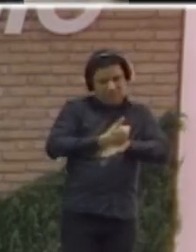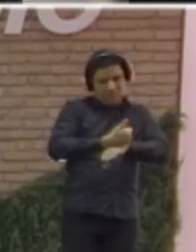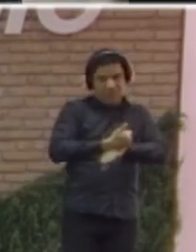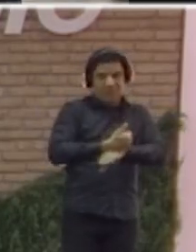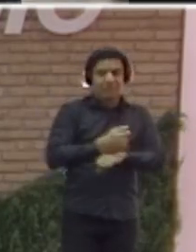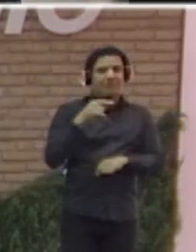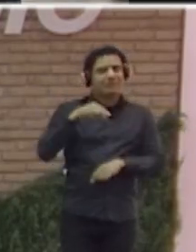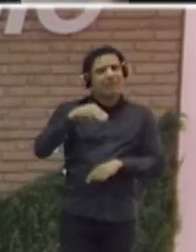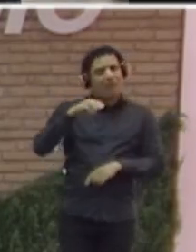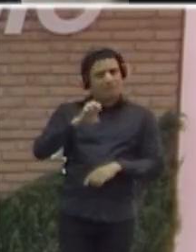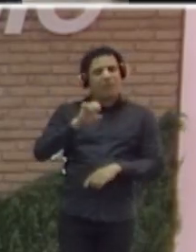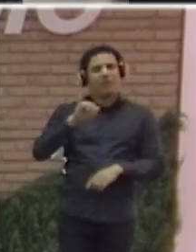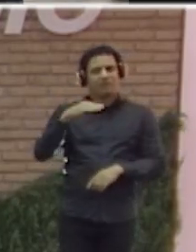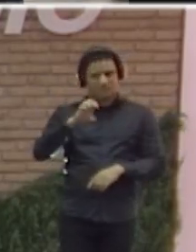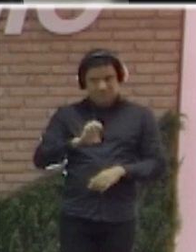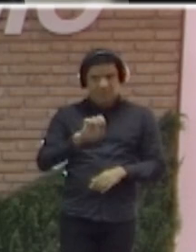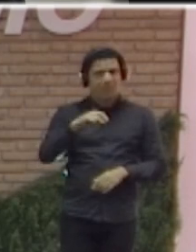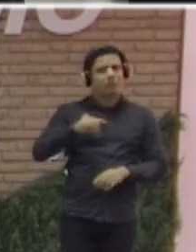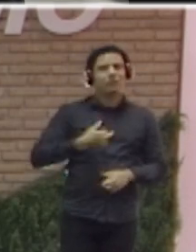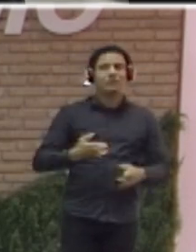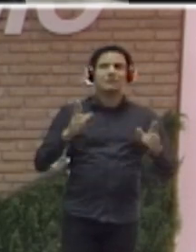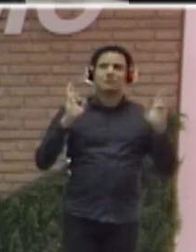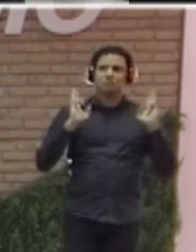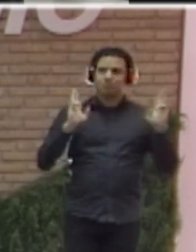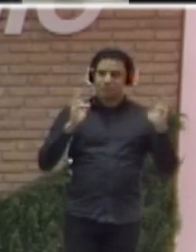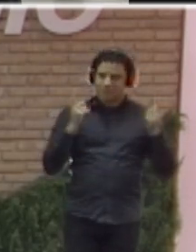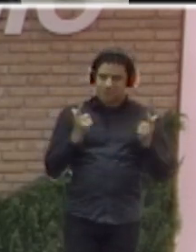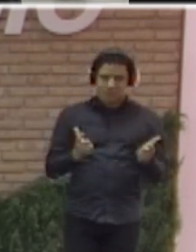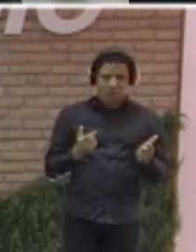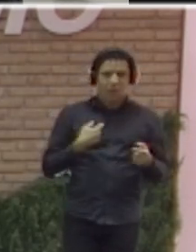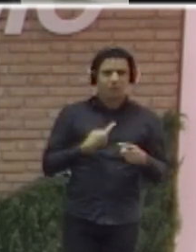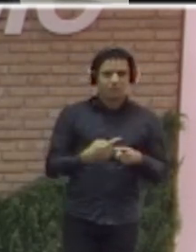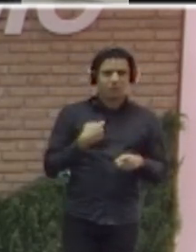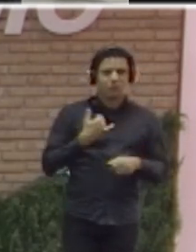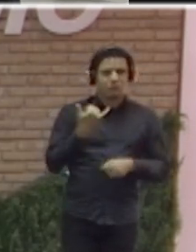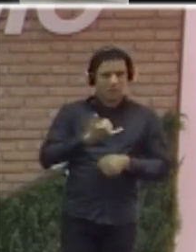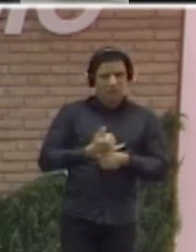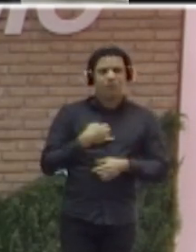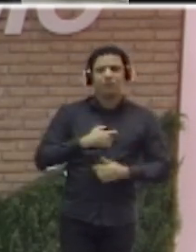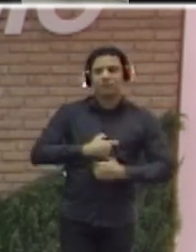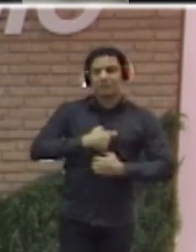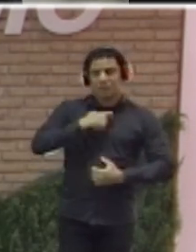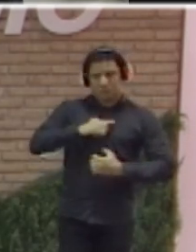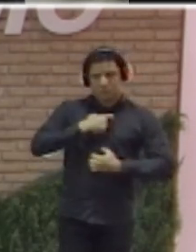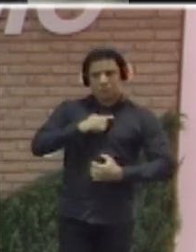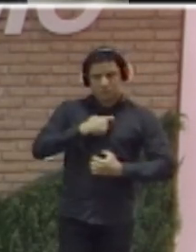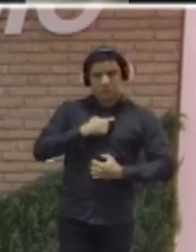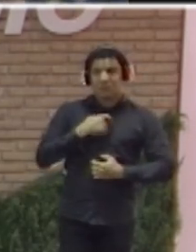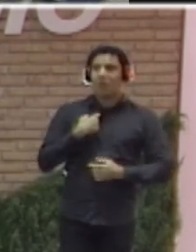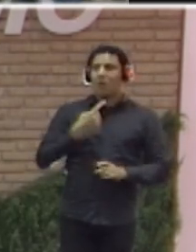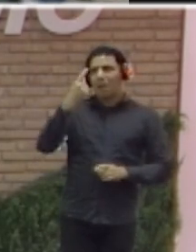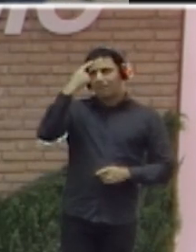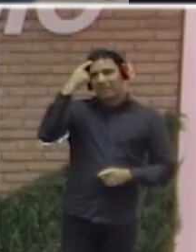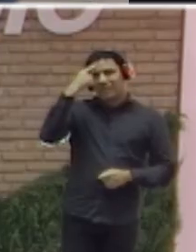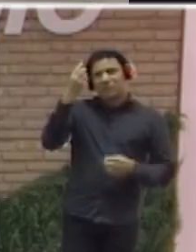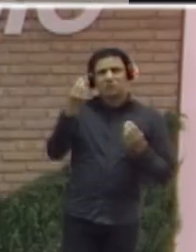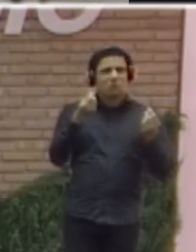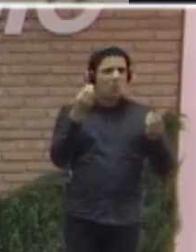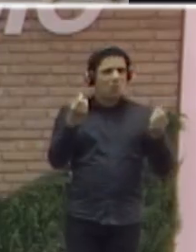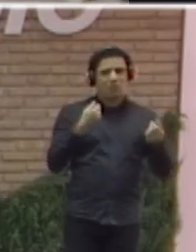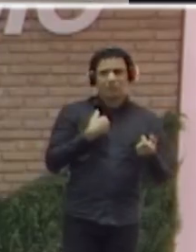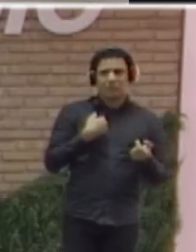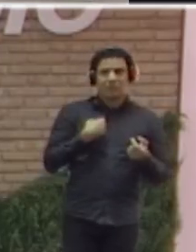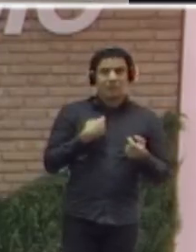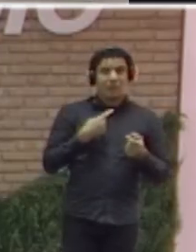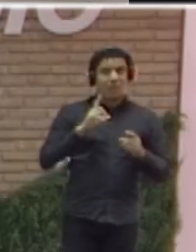tive muita sorte de ser o Chief Executive e também o que eu penso é qual será o nosso legado para os próximos